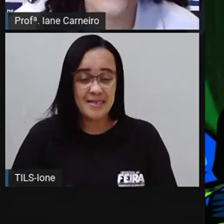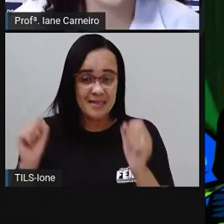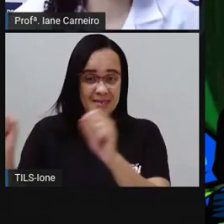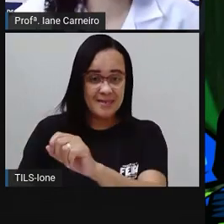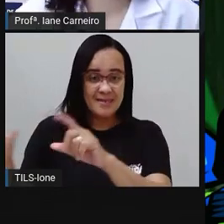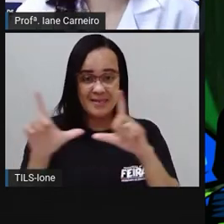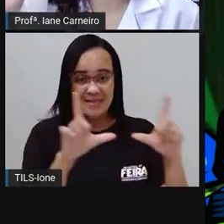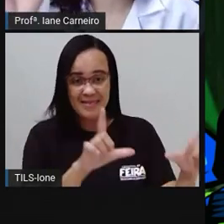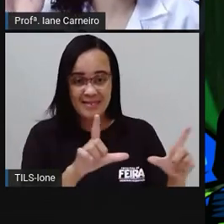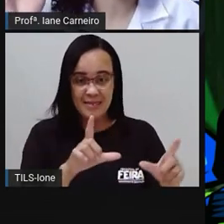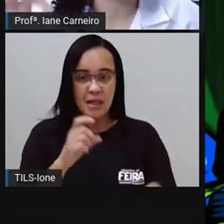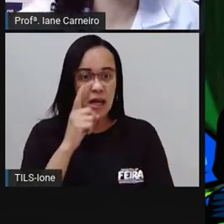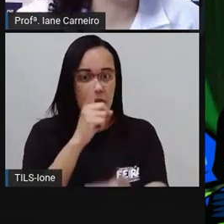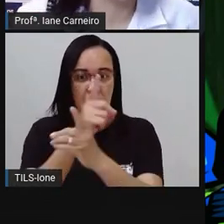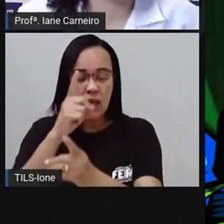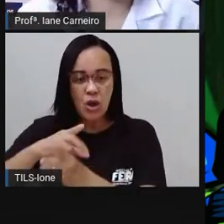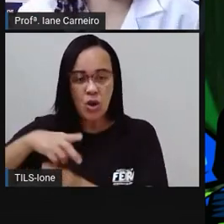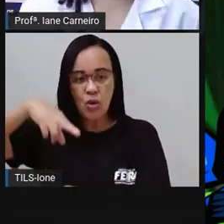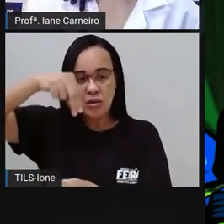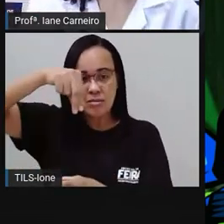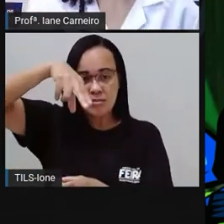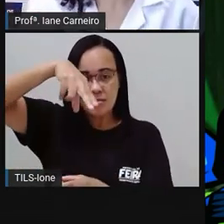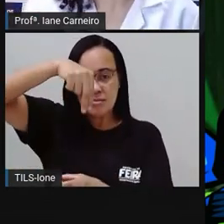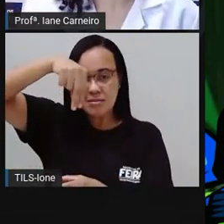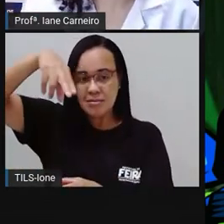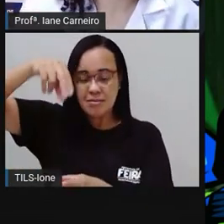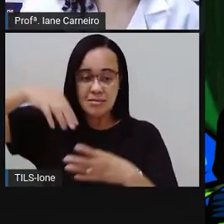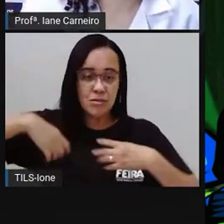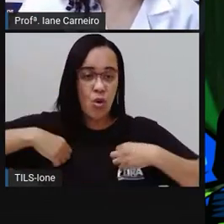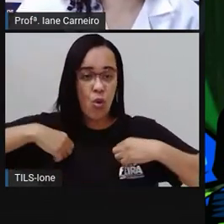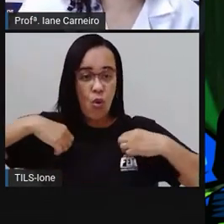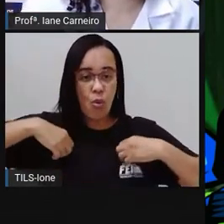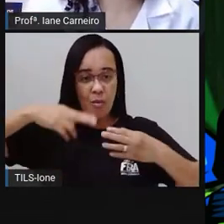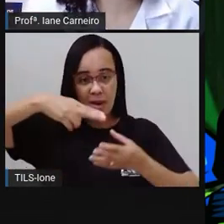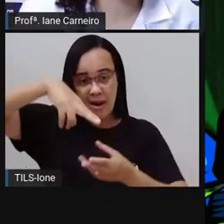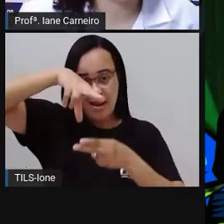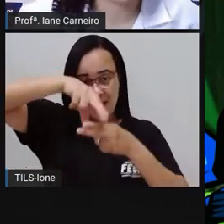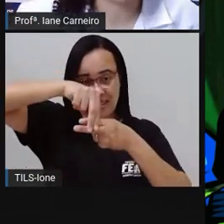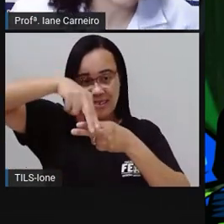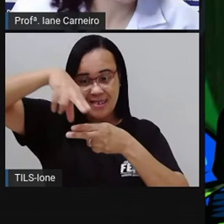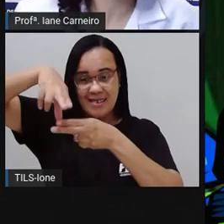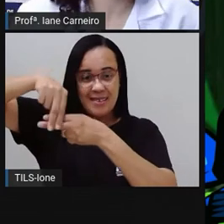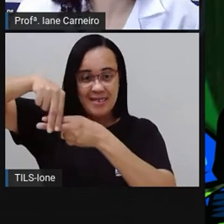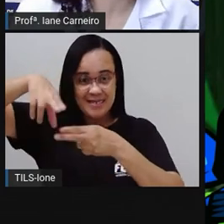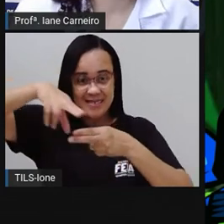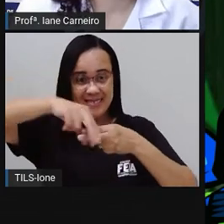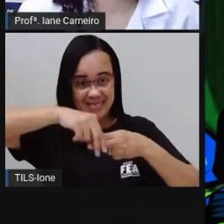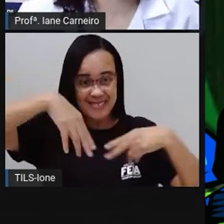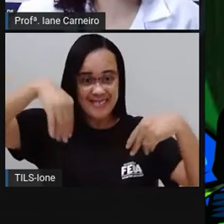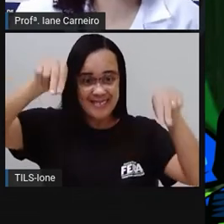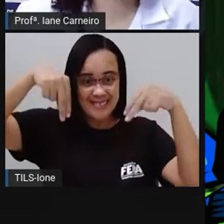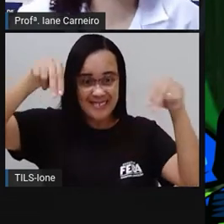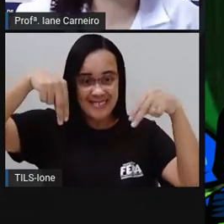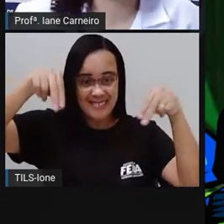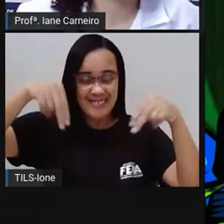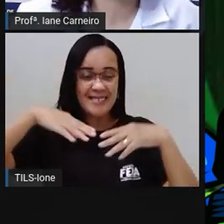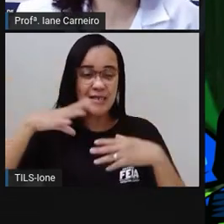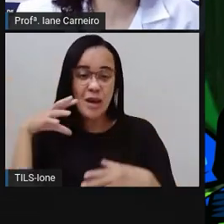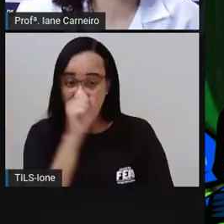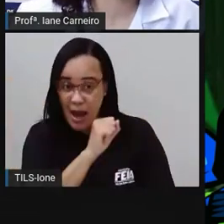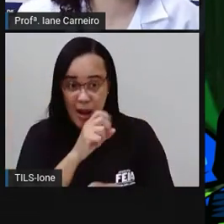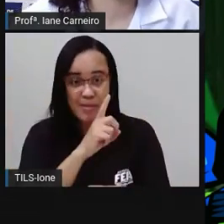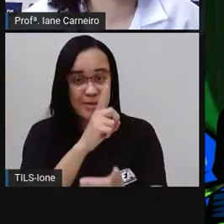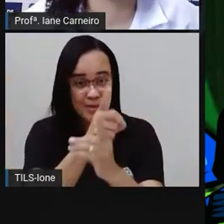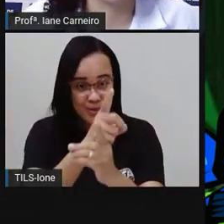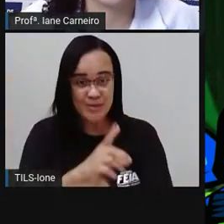Próximo, encontre um pregador de roupa. Ah, tá fácil também. Um pregador de roupa, um pregador de roupa. Rapidão,